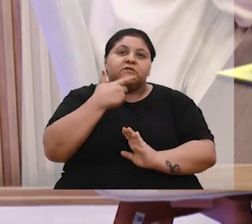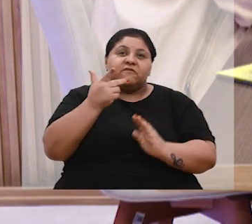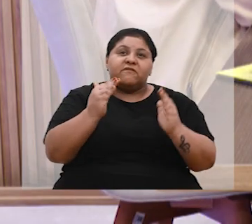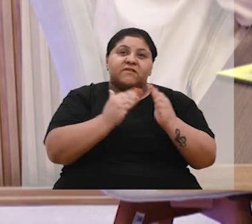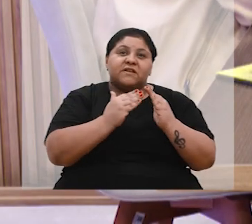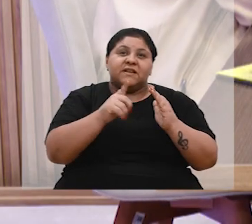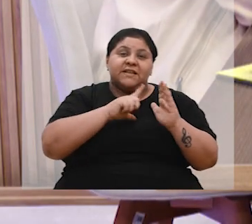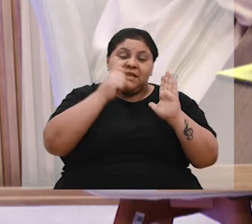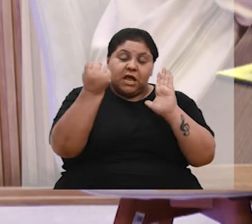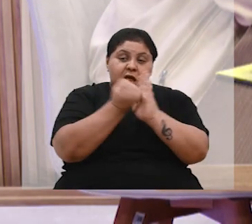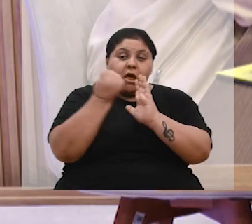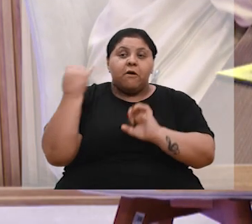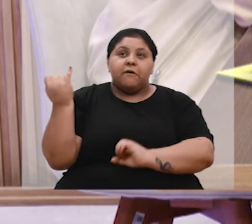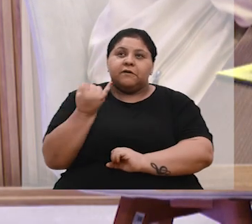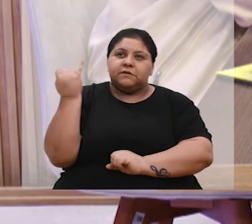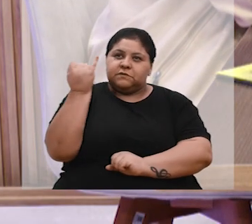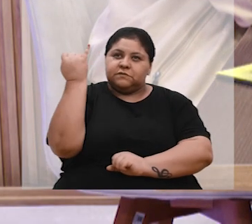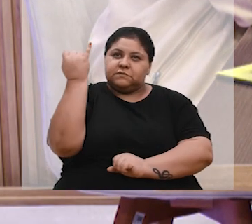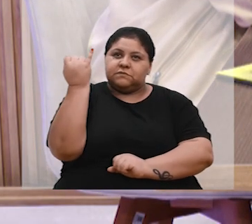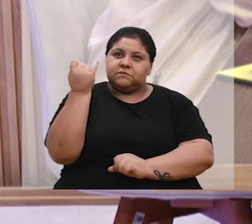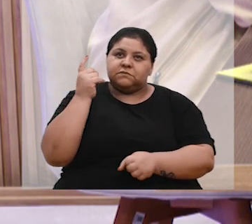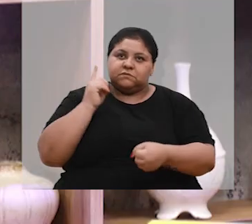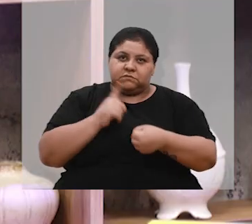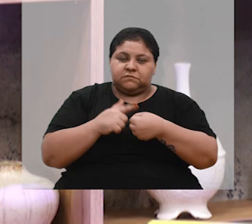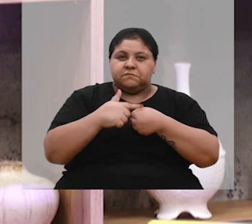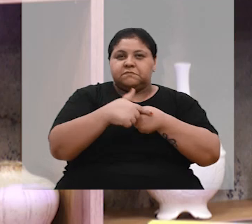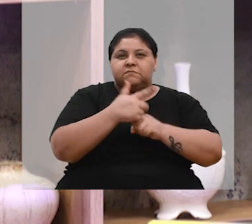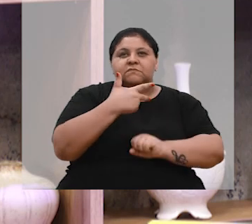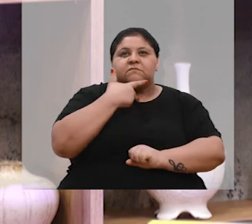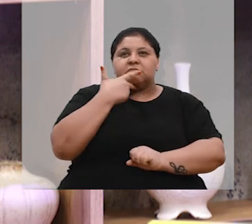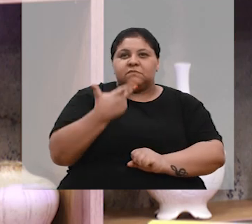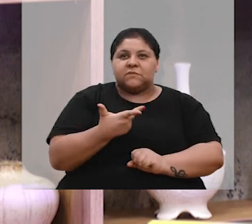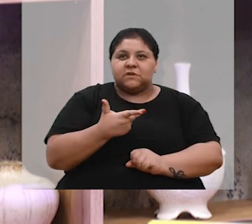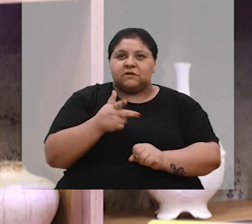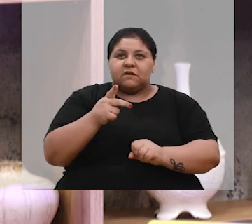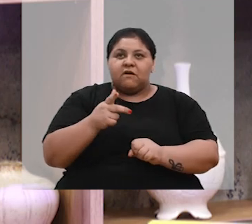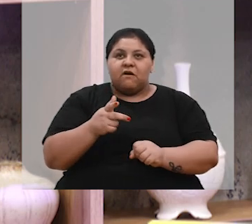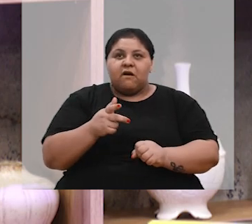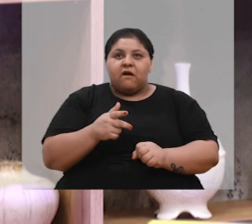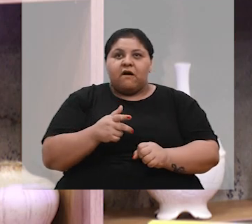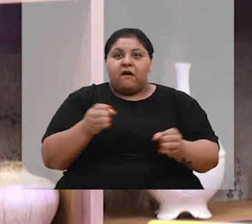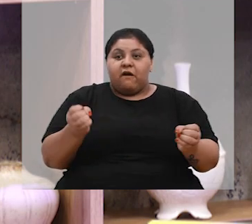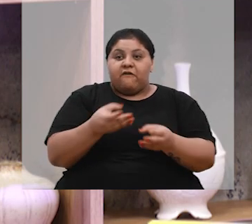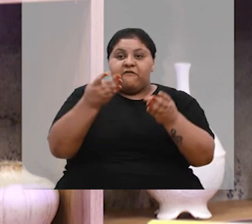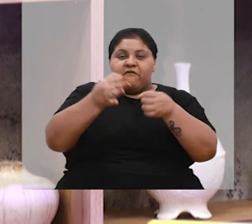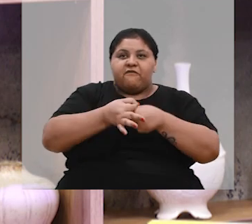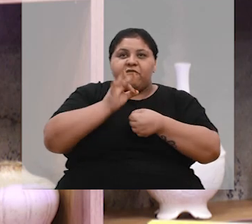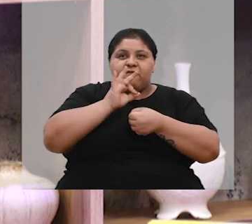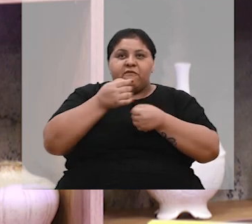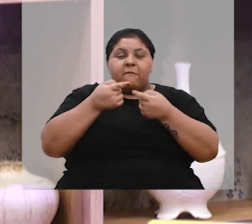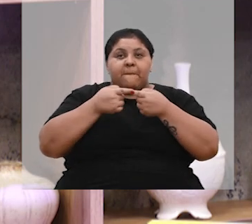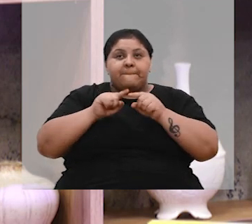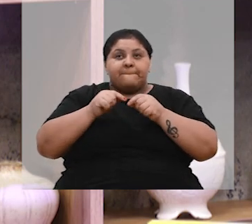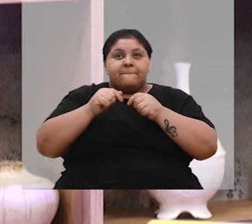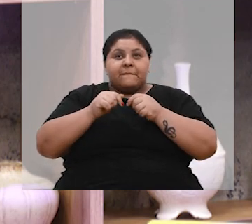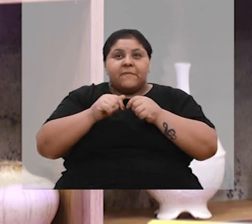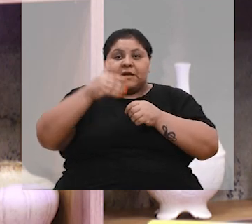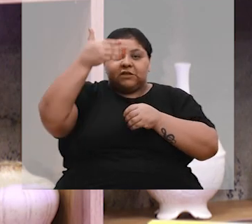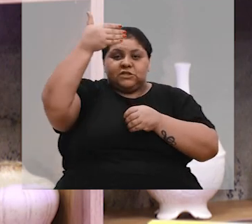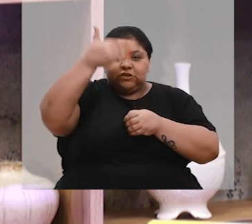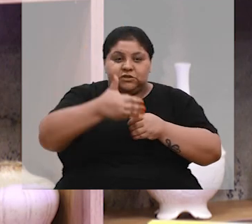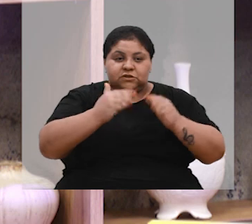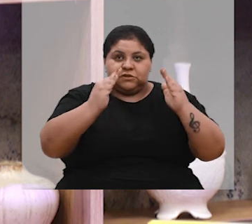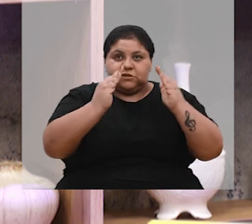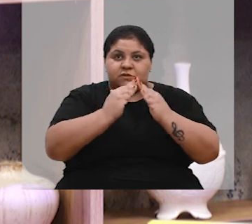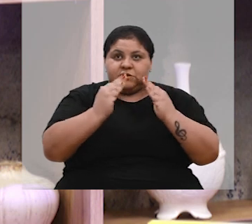quando fala da casa, tem um marco muito importante para a cidade. A gente falou agora sobre a Festa da Uva também, mas a fachada da casa,